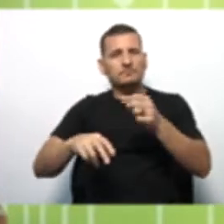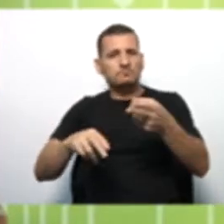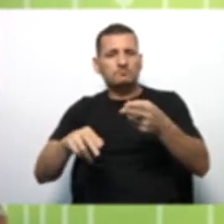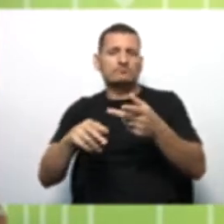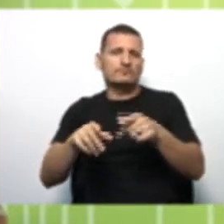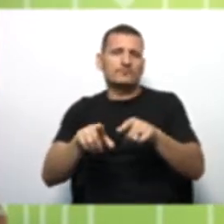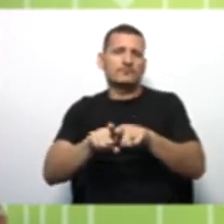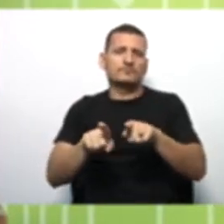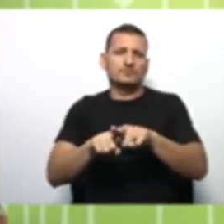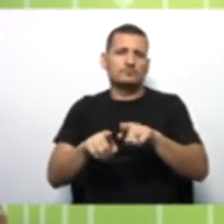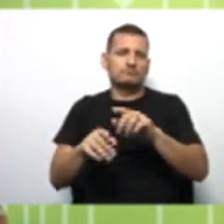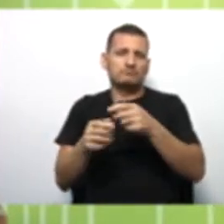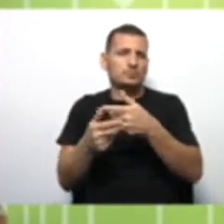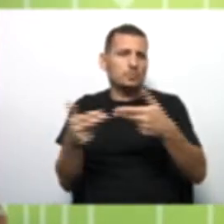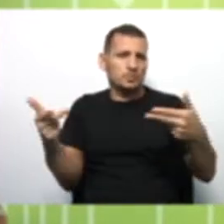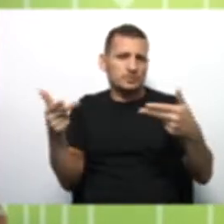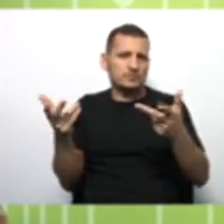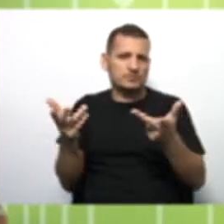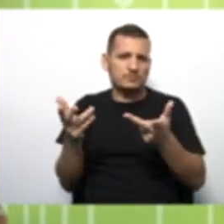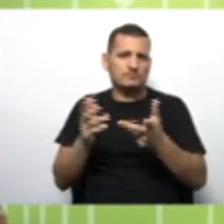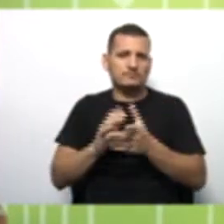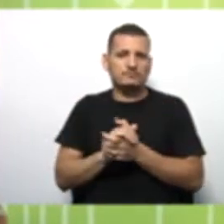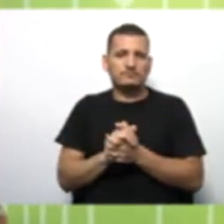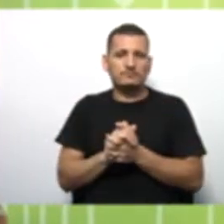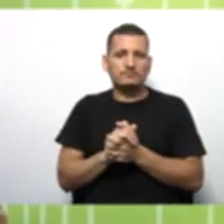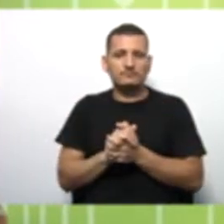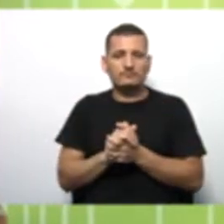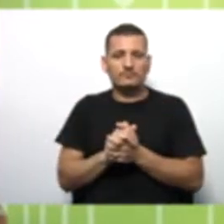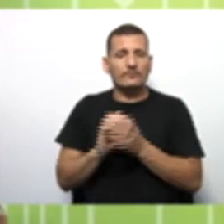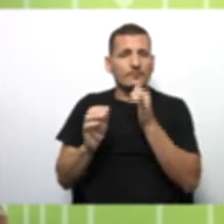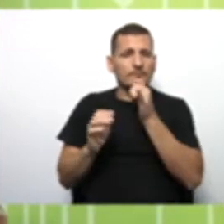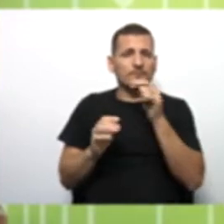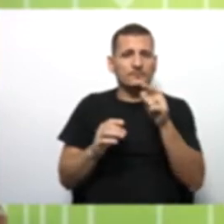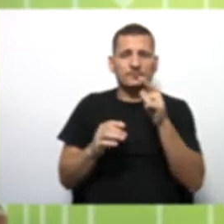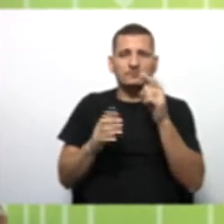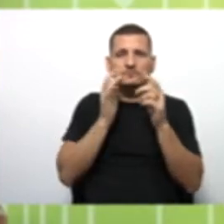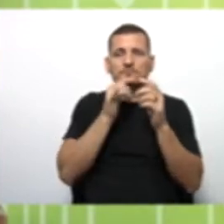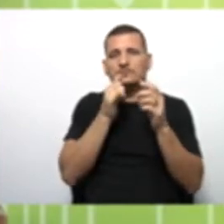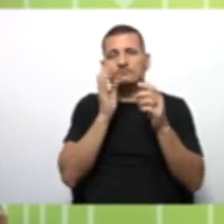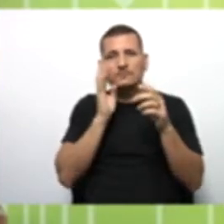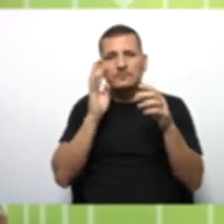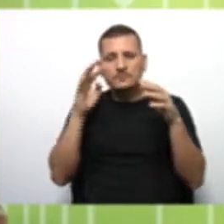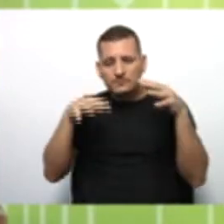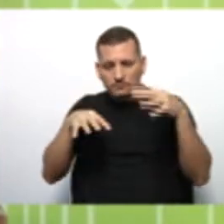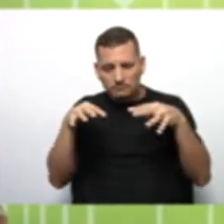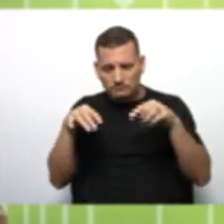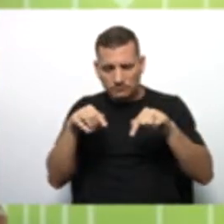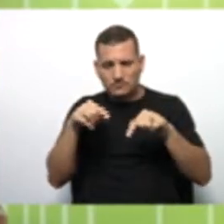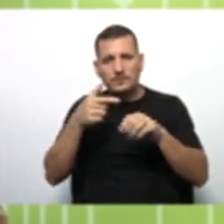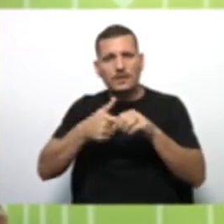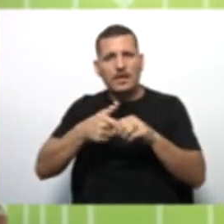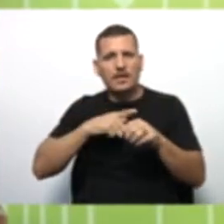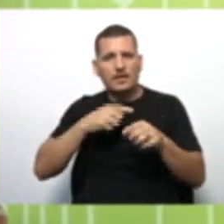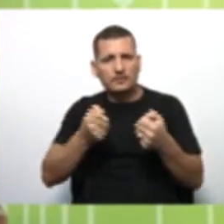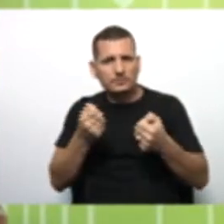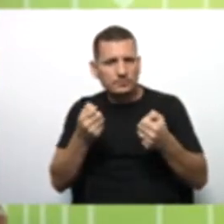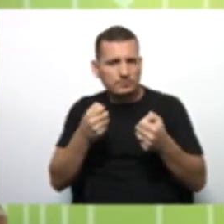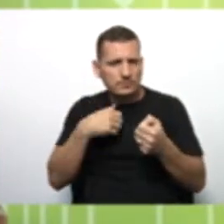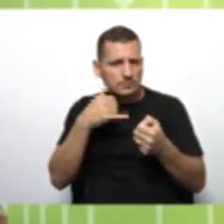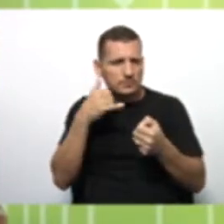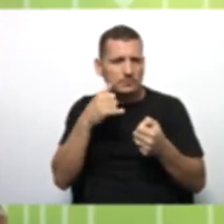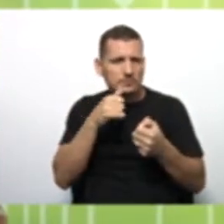questões triviais que você, se você não prestar atenção, como será que o meu carro tem combustível para poder chegar até o meu caminho,